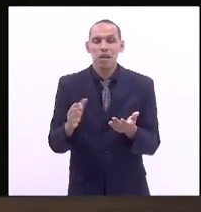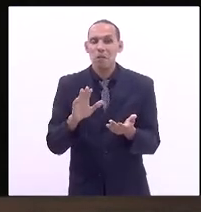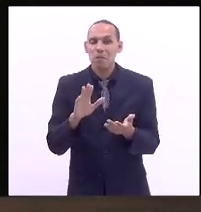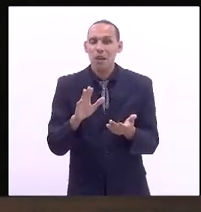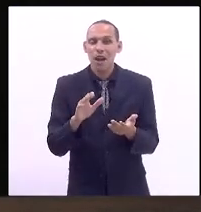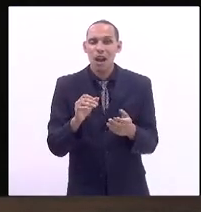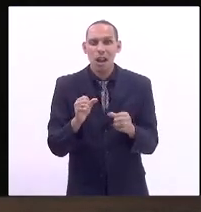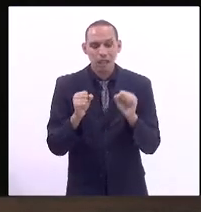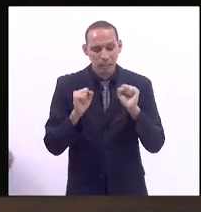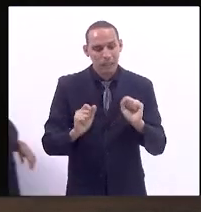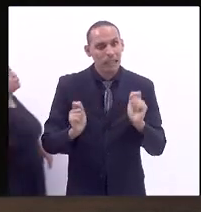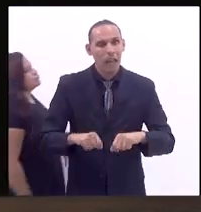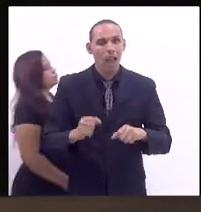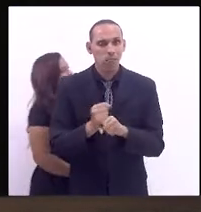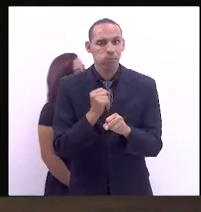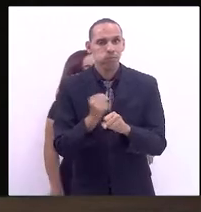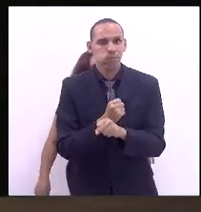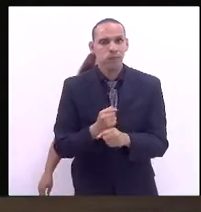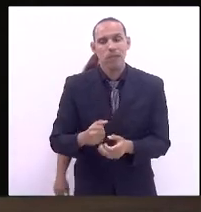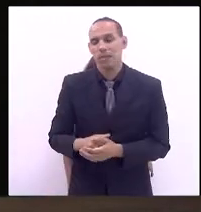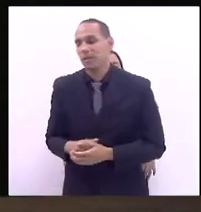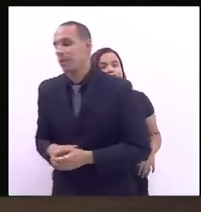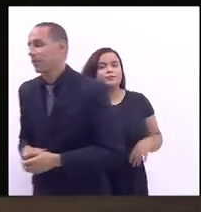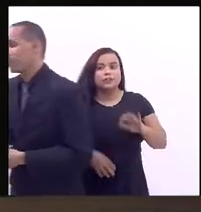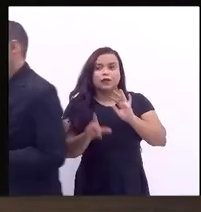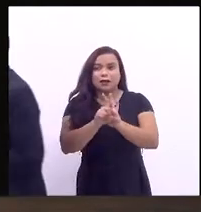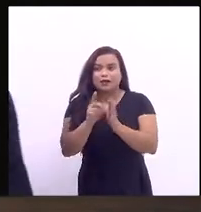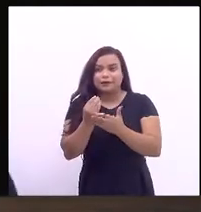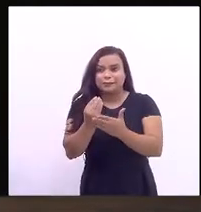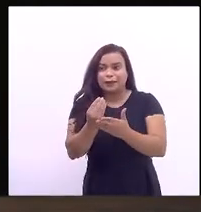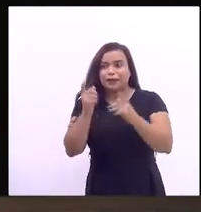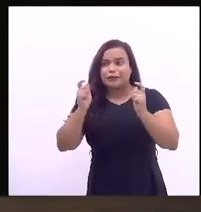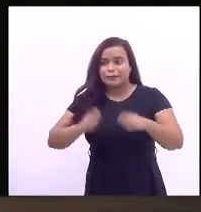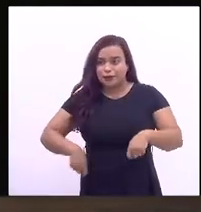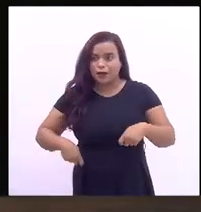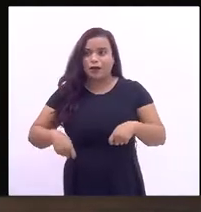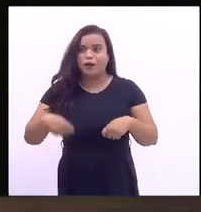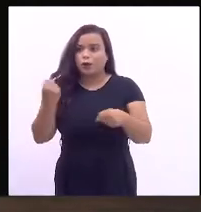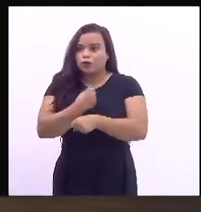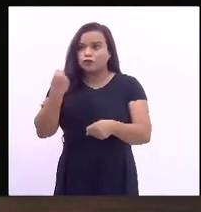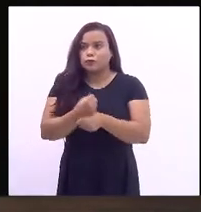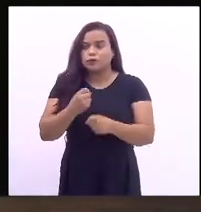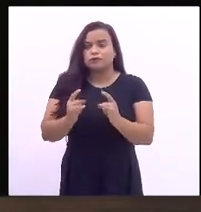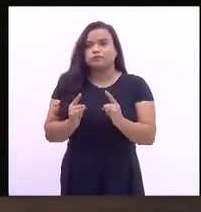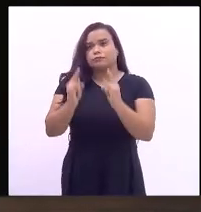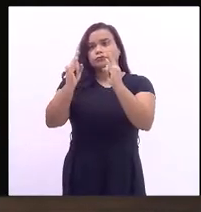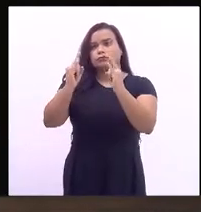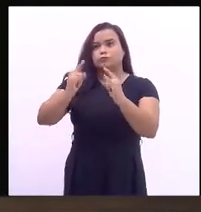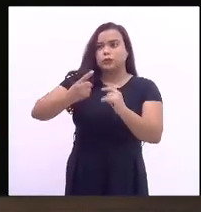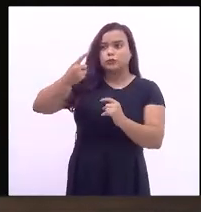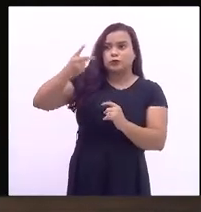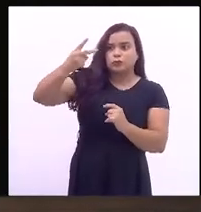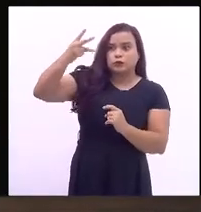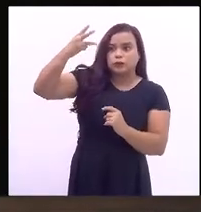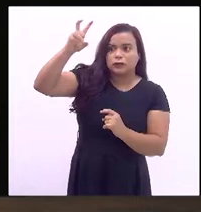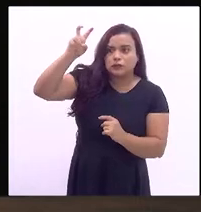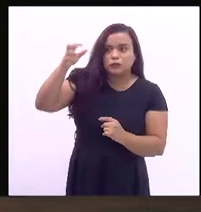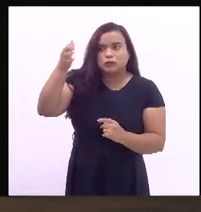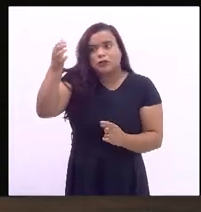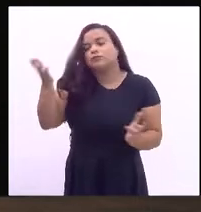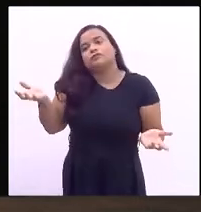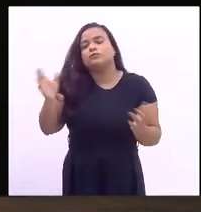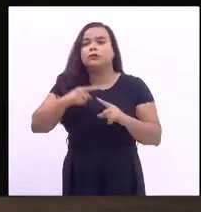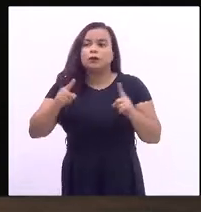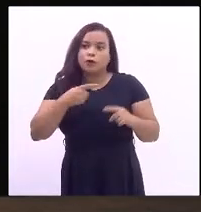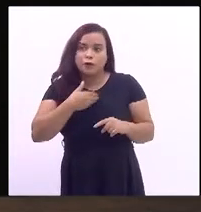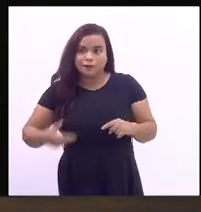tem o poder construtivo deve fazer uma quantidade por lei você pode conhecer cinco seis andares então o governo do estado não tem necessidade Nenhuma